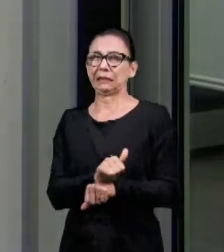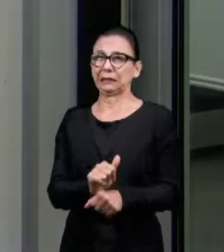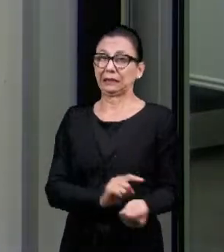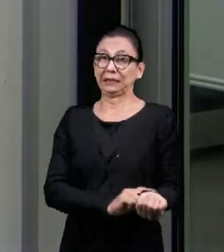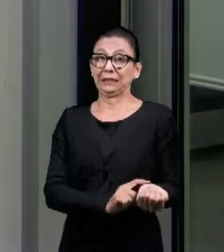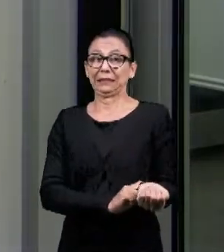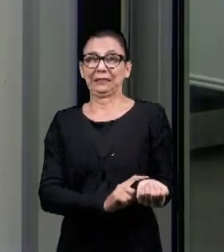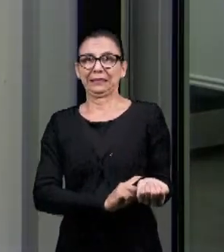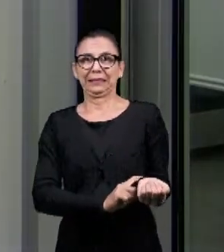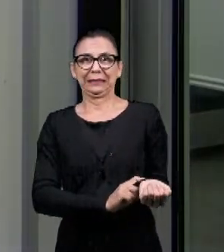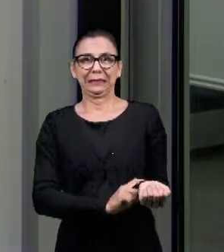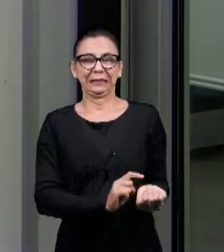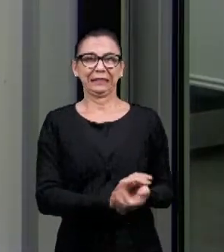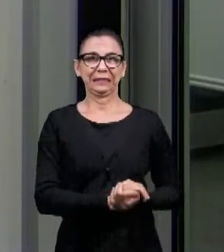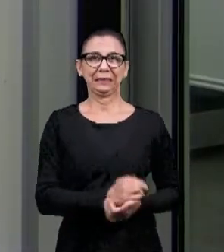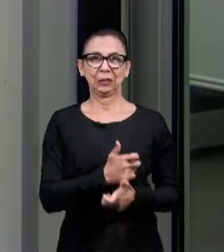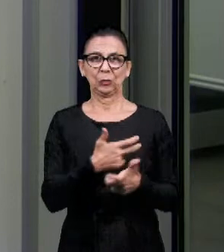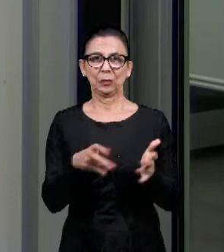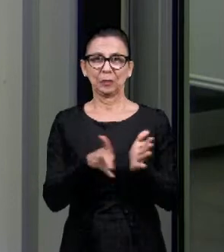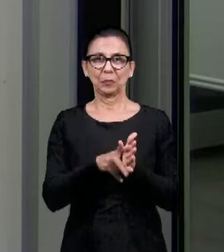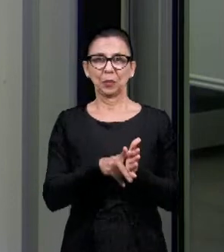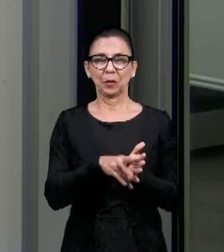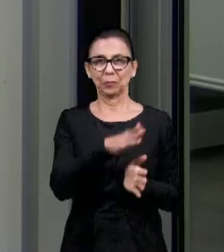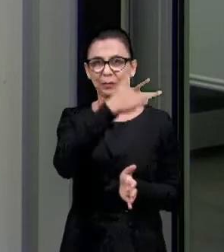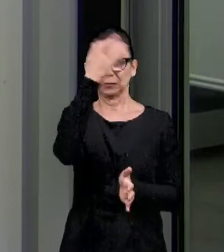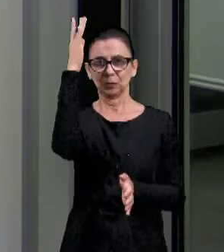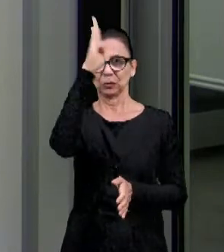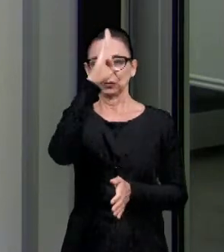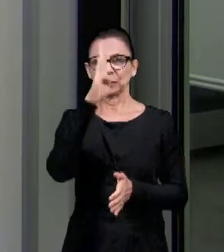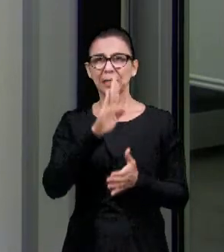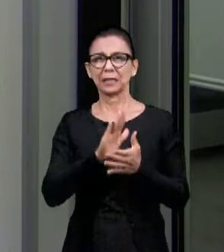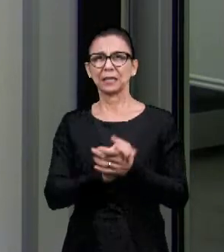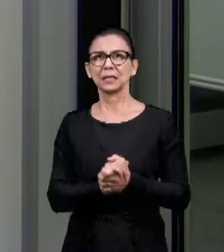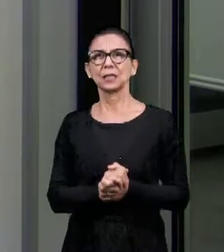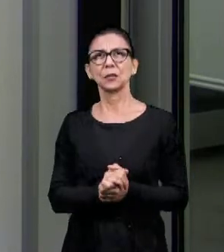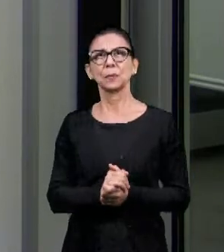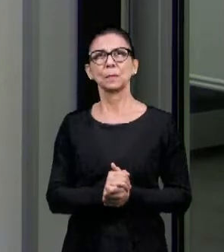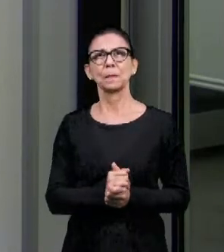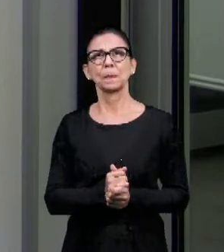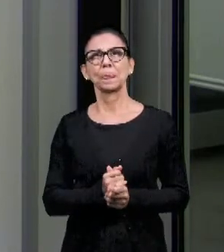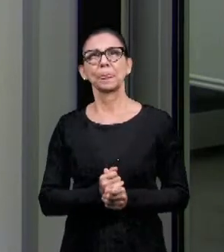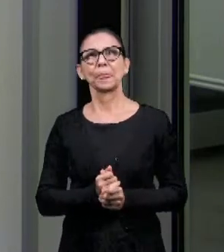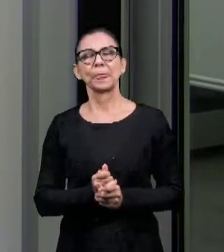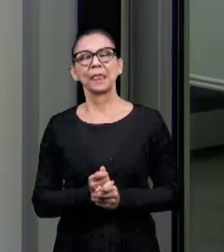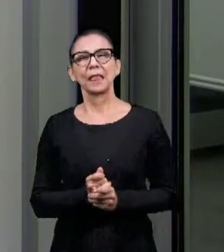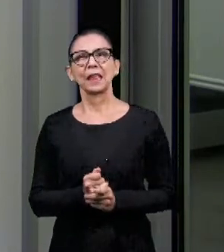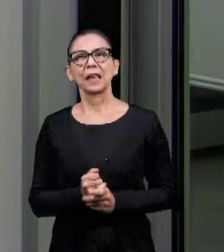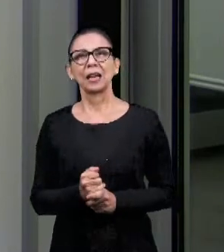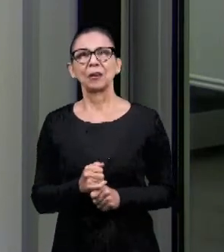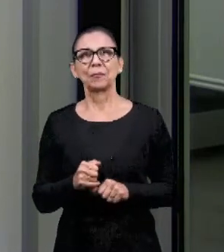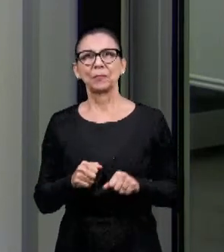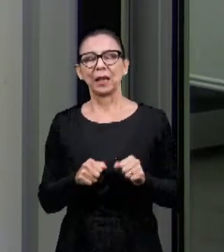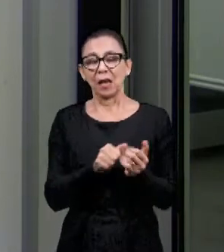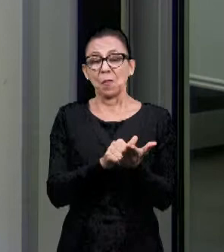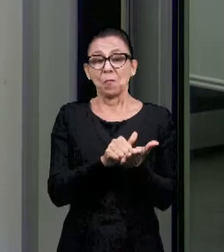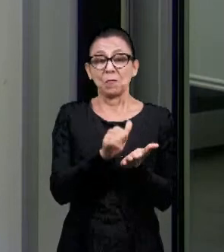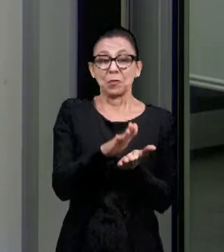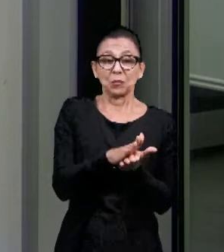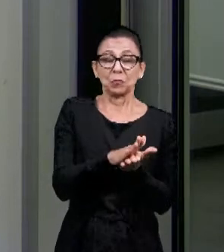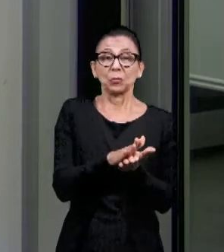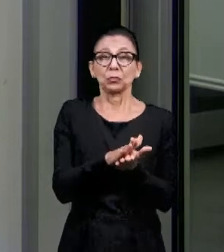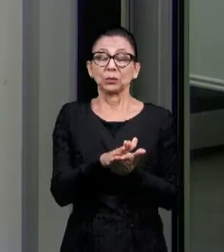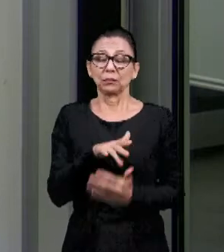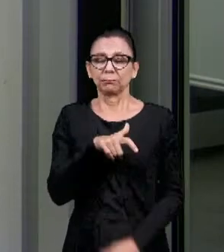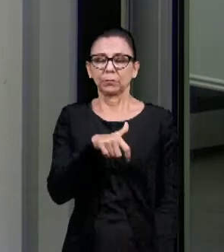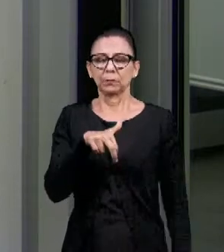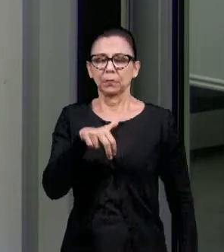né? Josias, quando eu tô saindo do campo, rapaz, o Senhor falou comigo assim, Senhor misericordioso, né? Falou